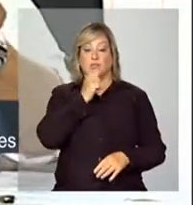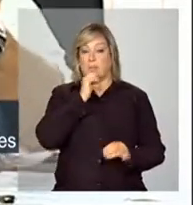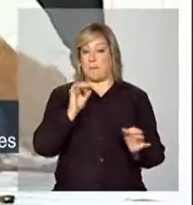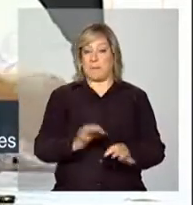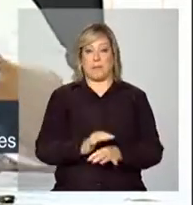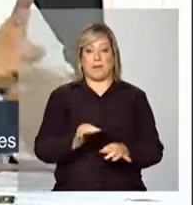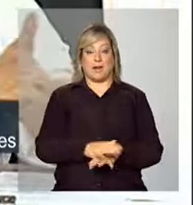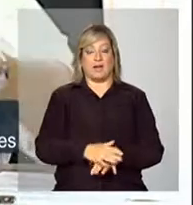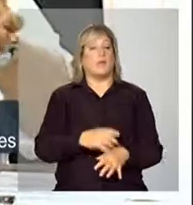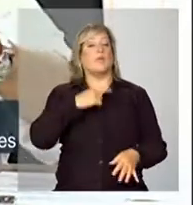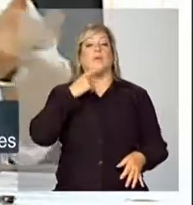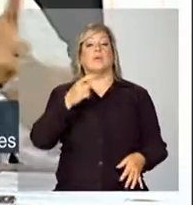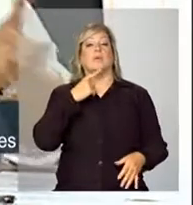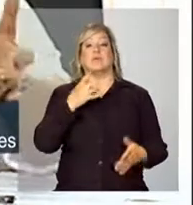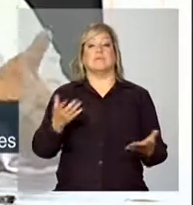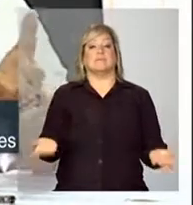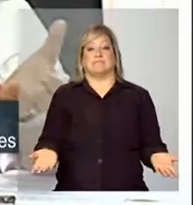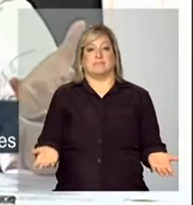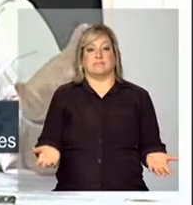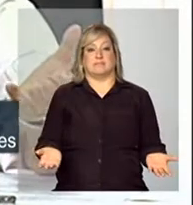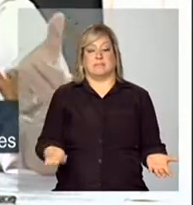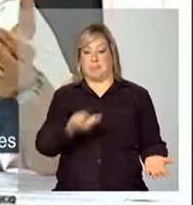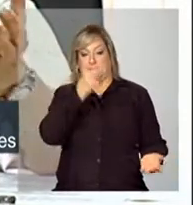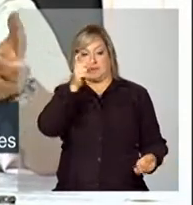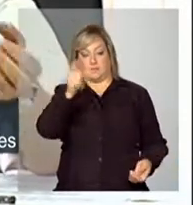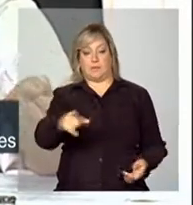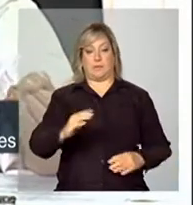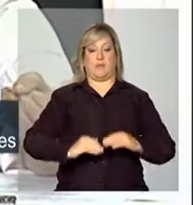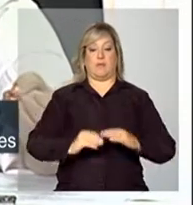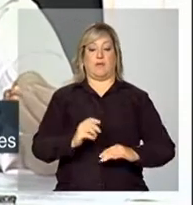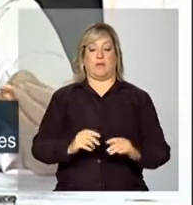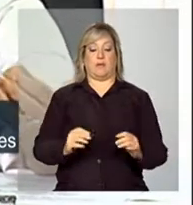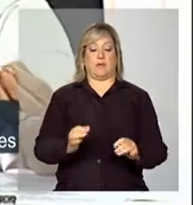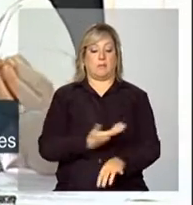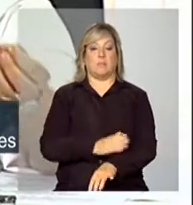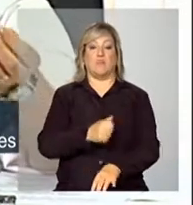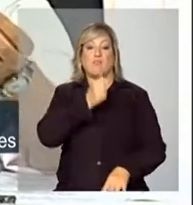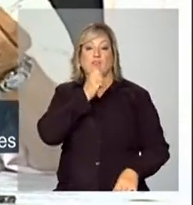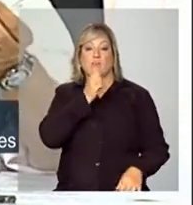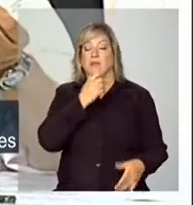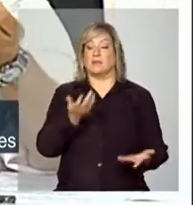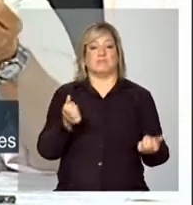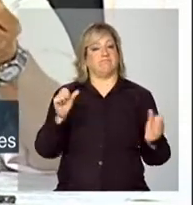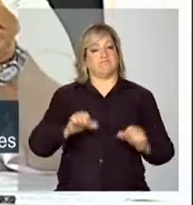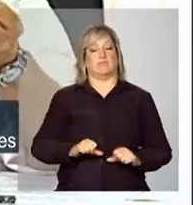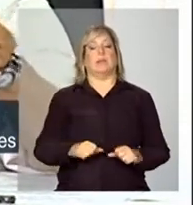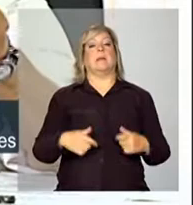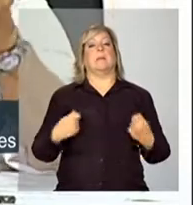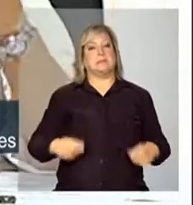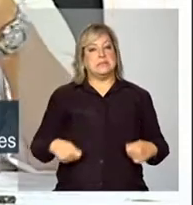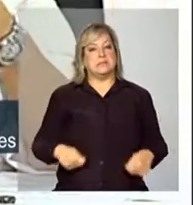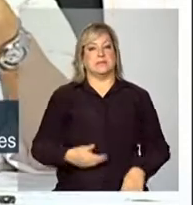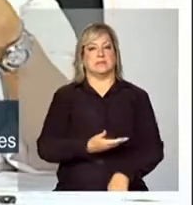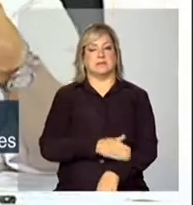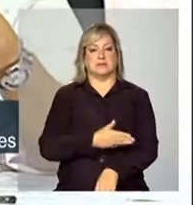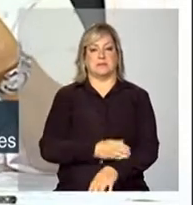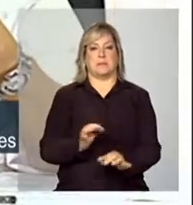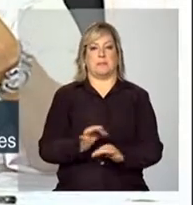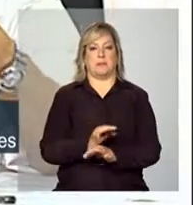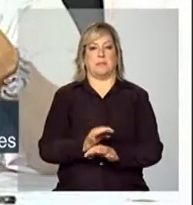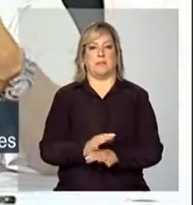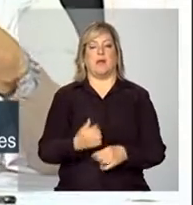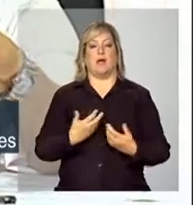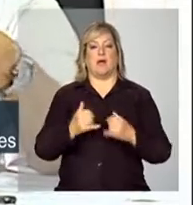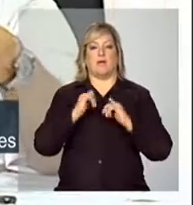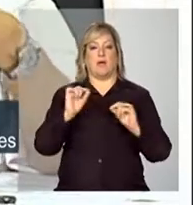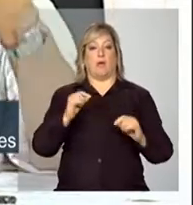e o profissional ou a profissional não estarem capacitados né então eu quero dizer que do ponto